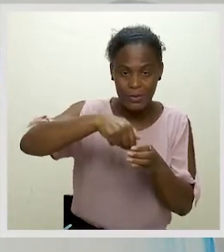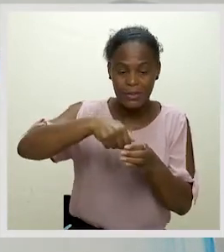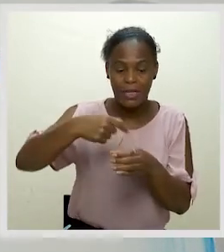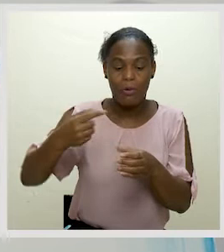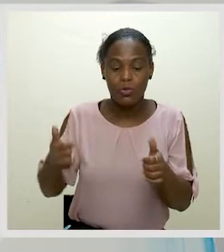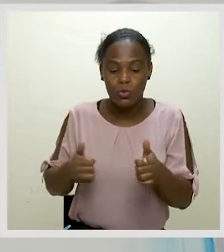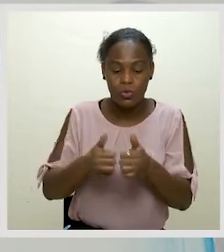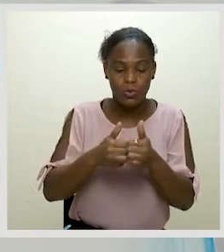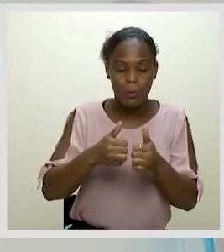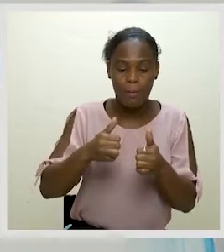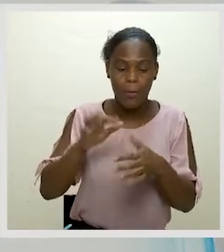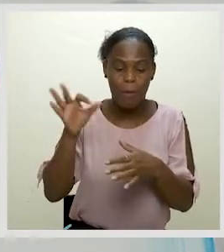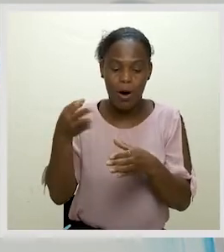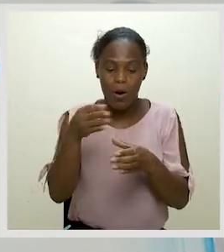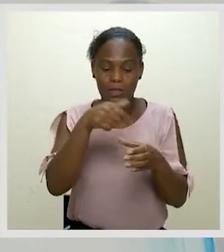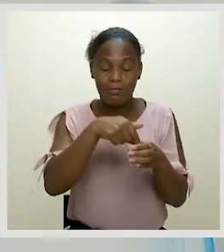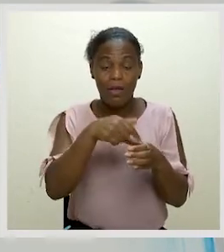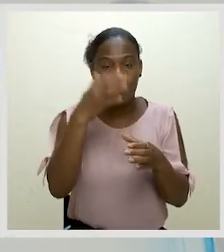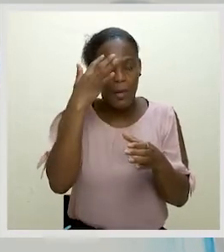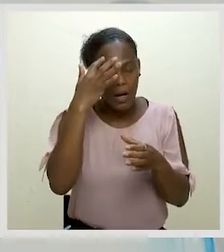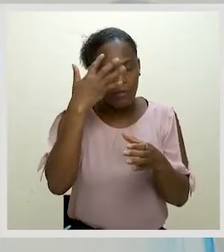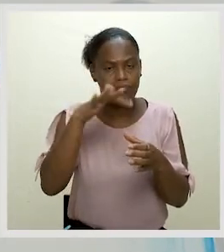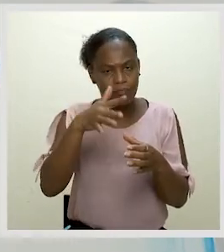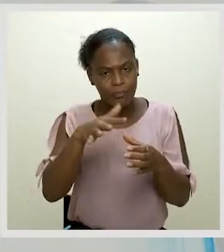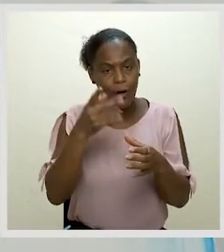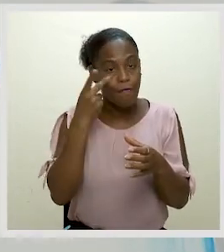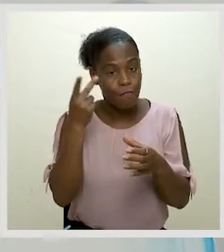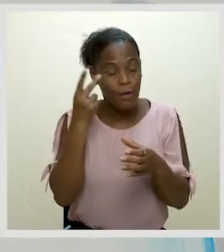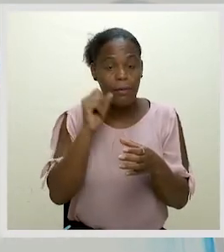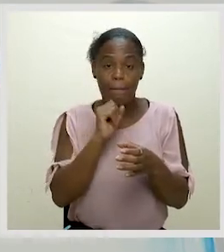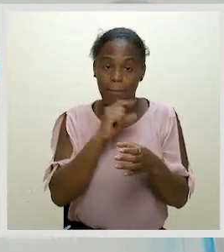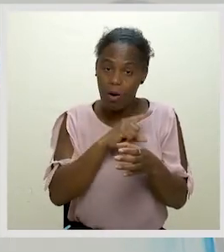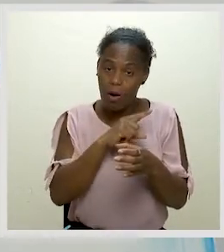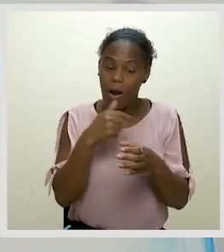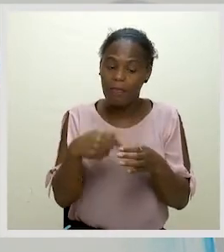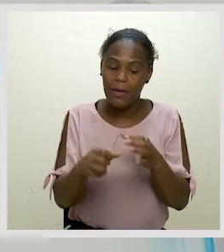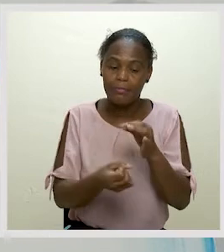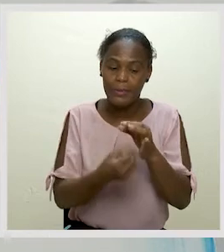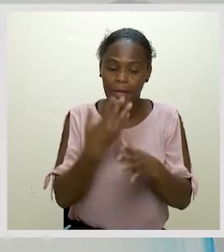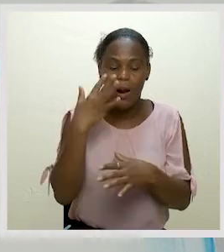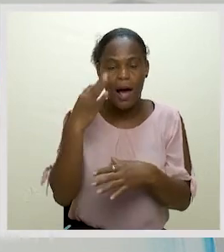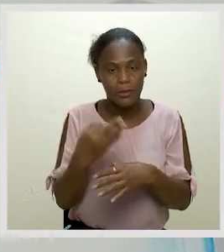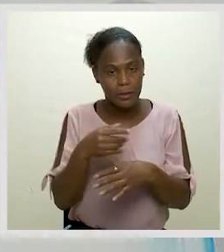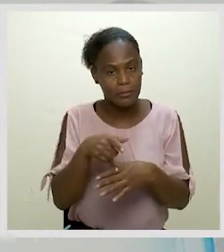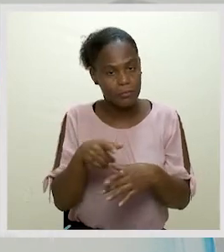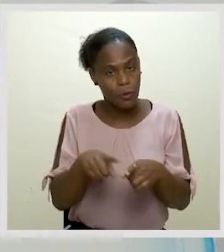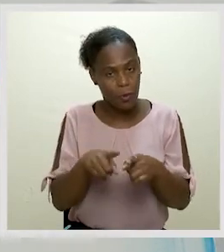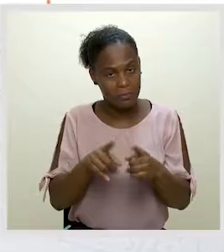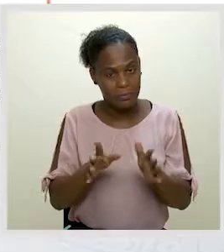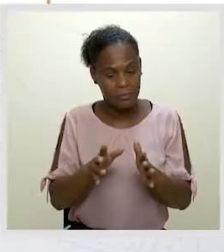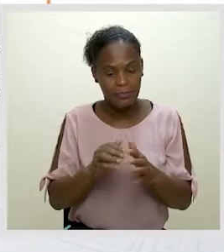isto? Levou consigo de que talvez a vida poderia ter surgido dessa